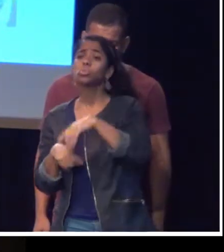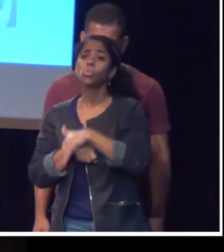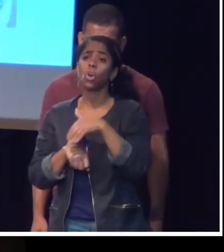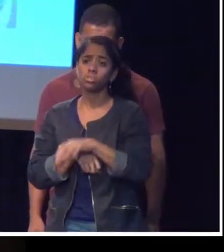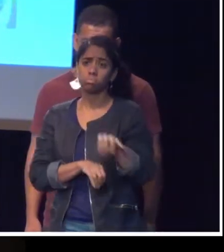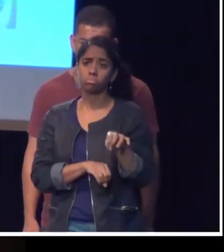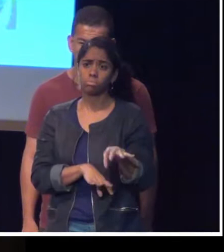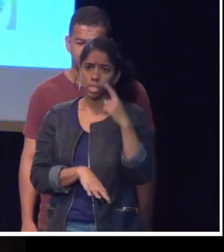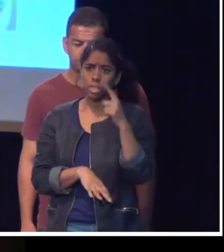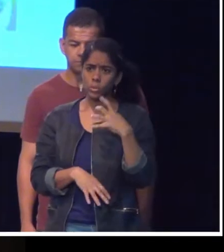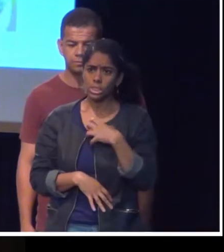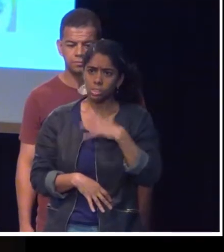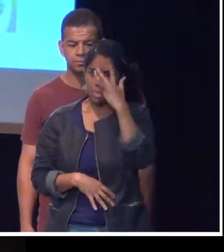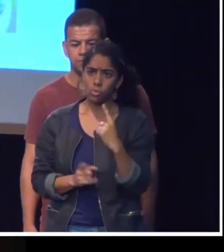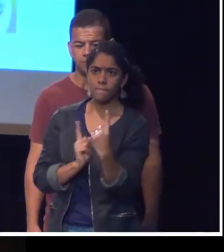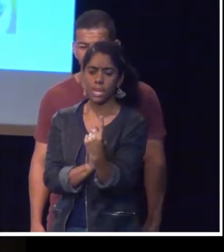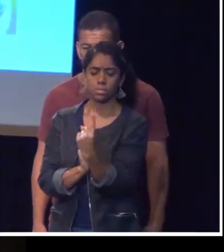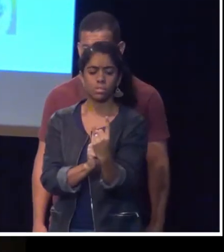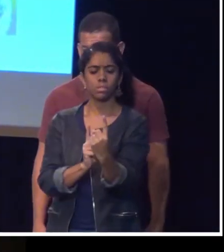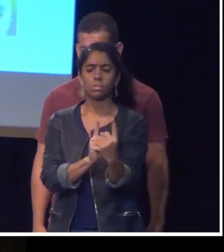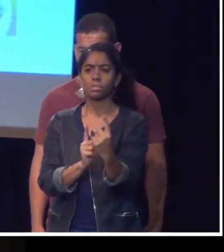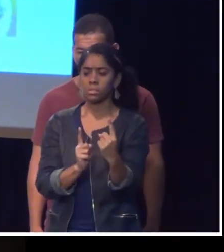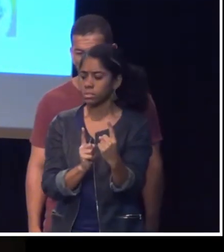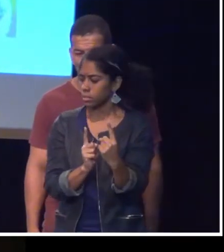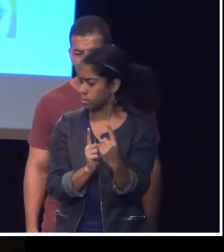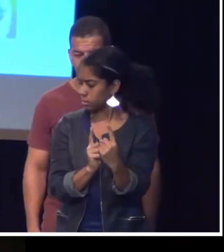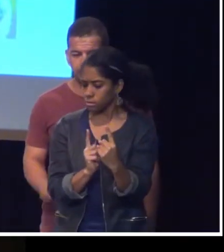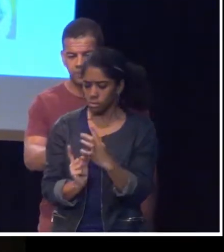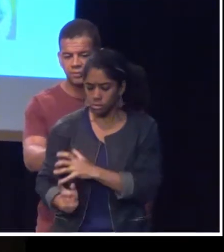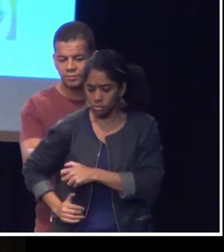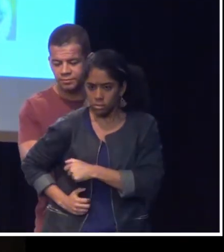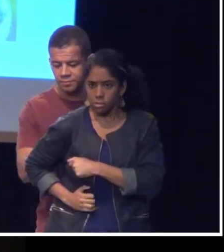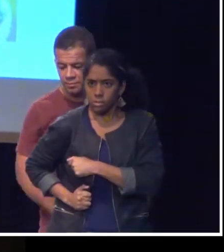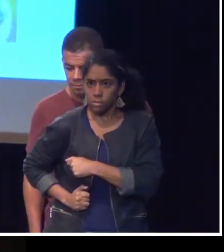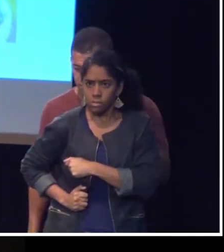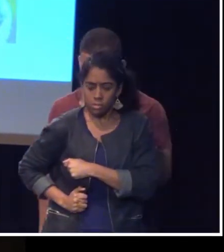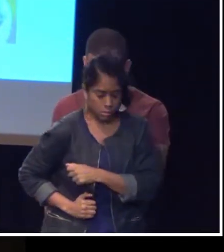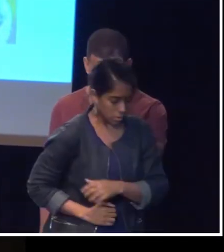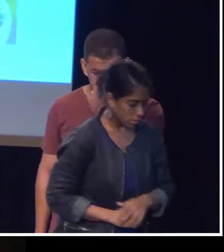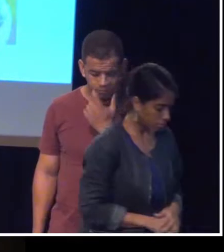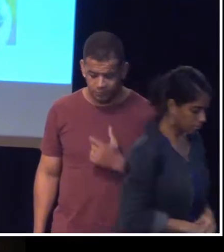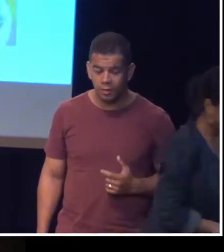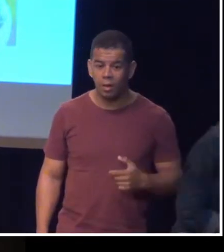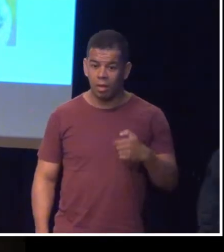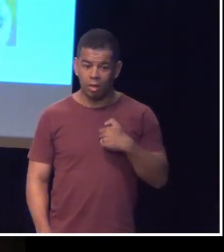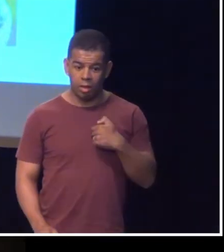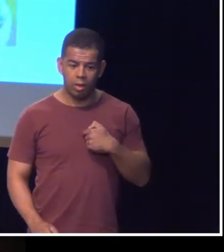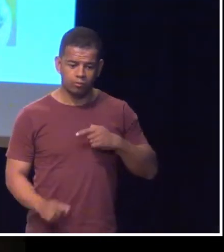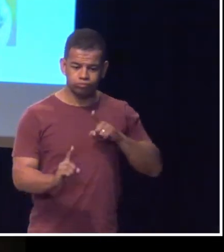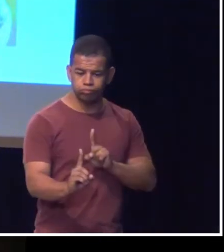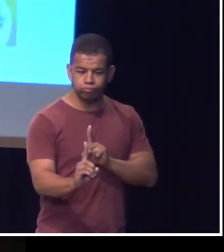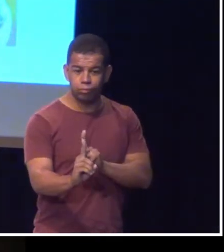que estão andando na minha frente têm um poder tão grande de agarrar as bolsas, né? Enquanto eu estou atrás, eu estou andando atrás delas, elas agarram a